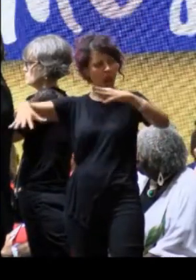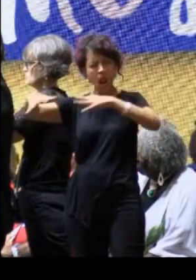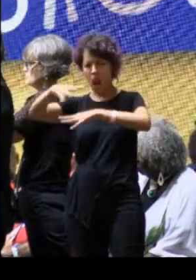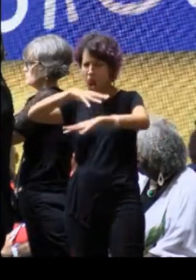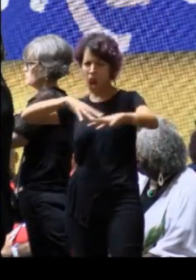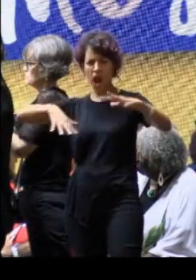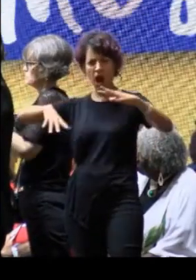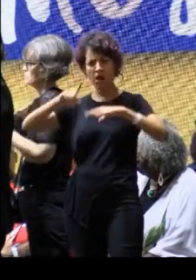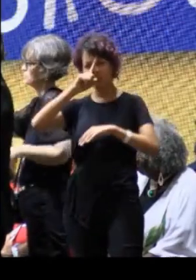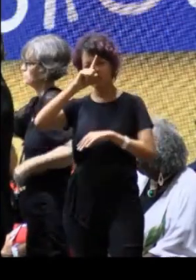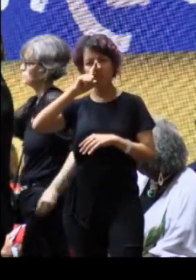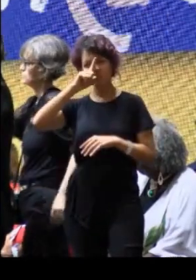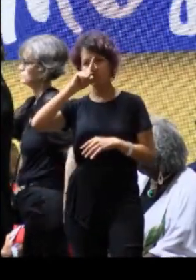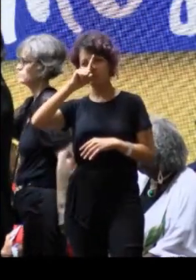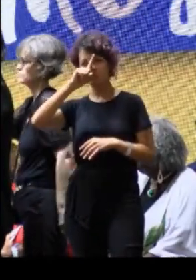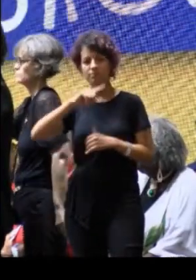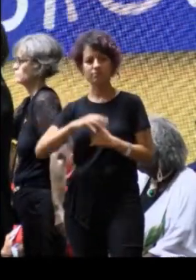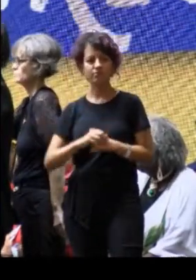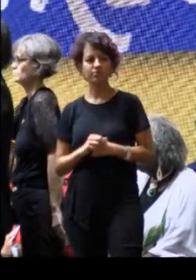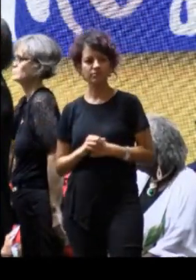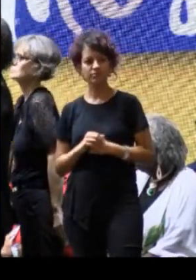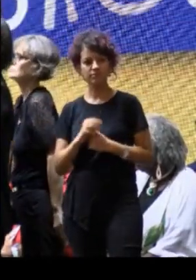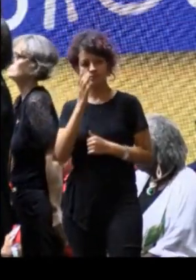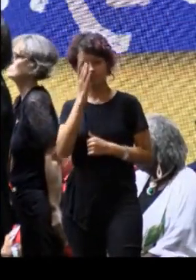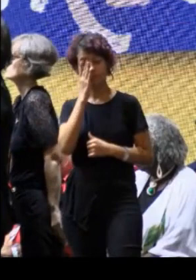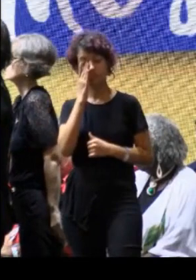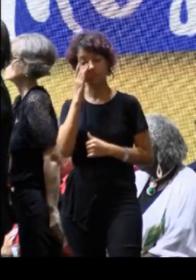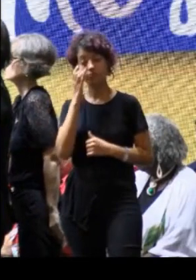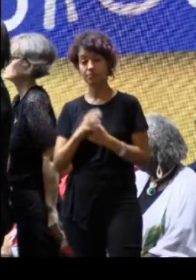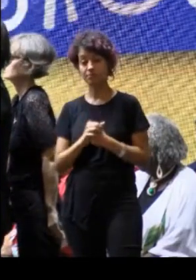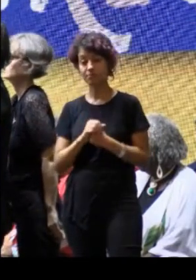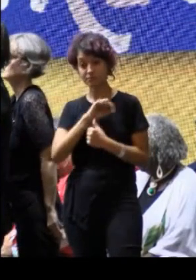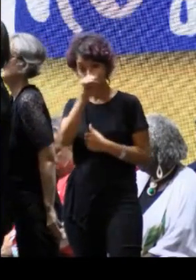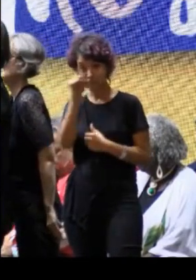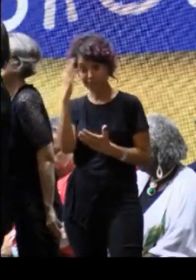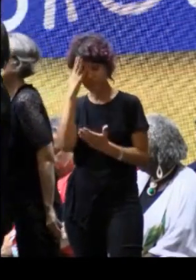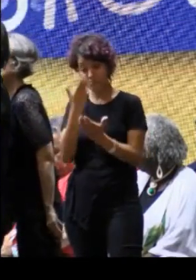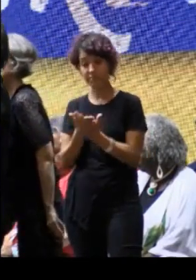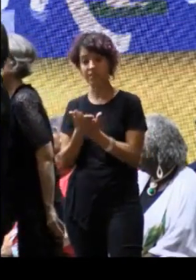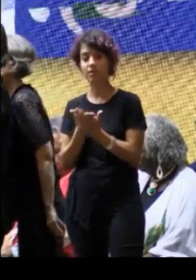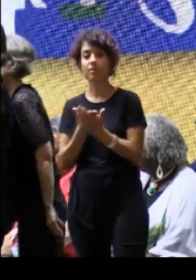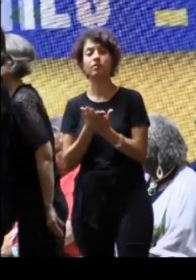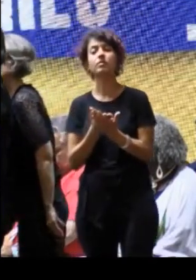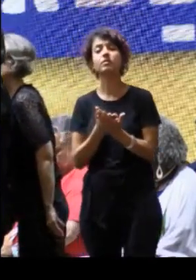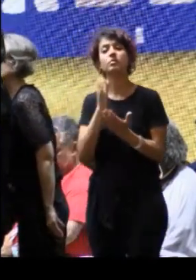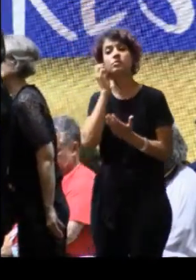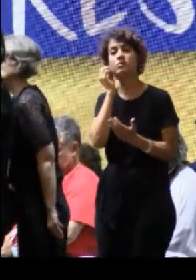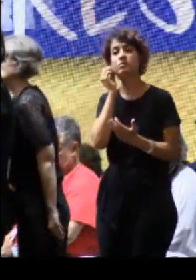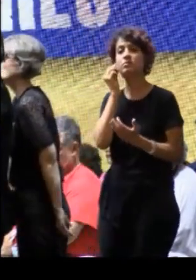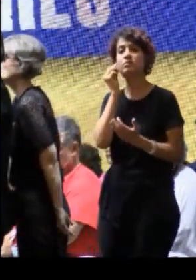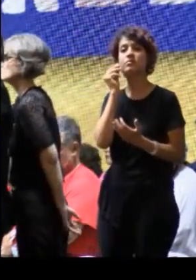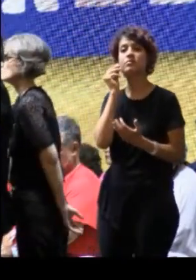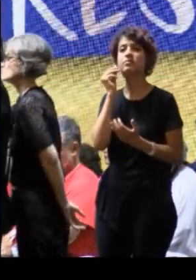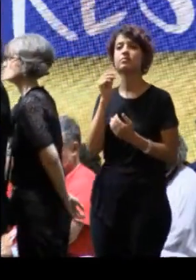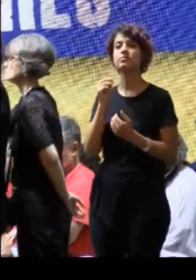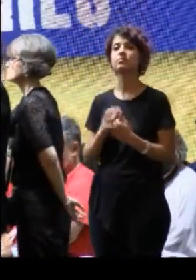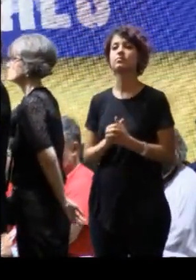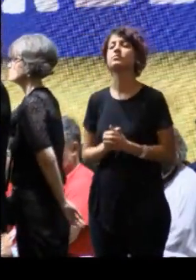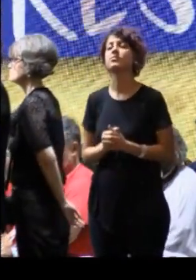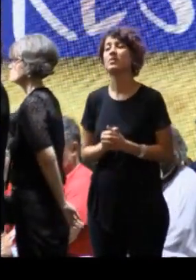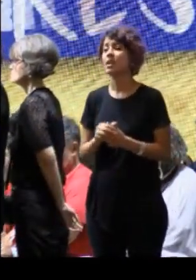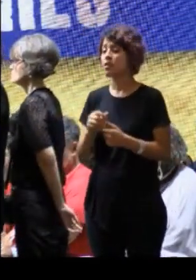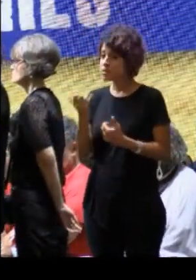provocar uma ameaça à democracia. Vocês acreditam que eu recebi conselhos para que eu tomasse